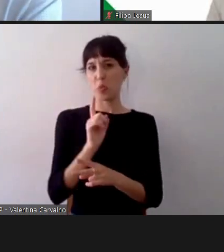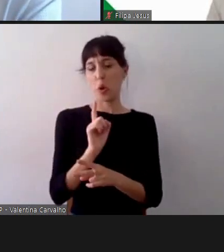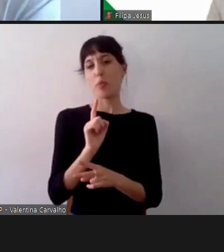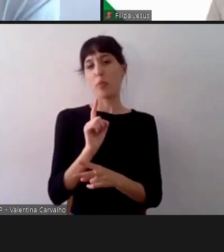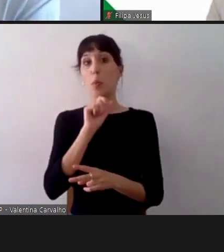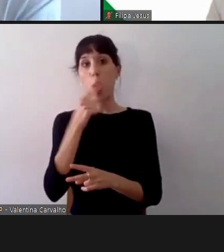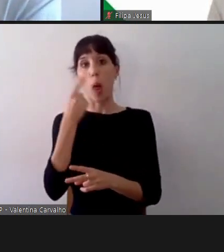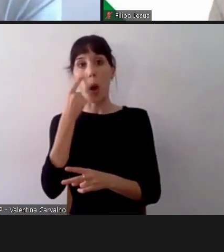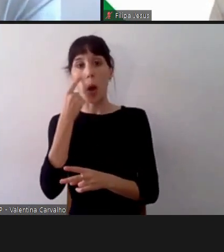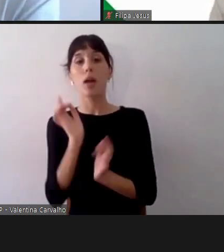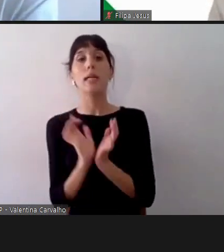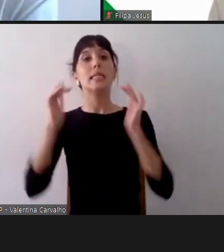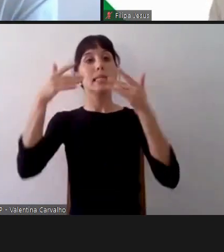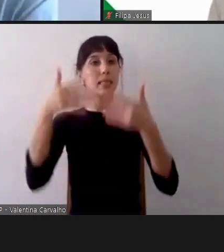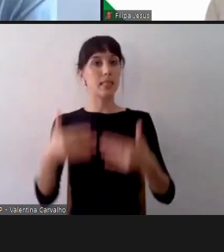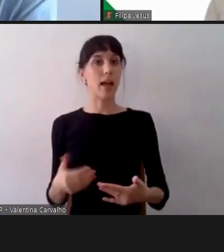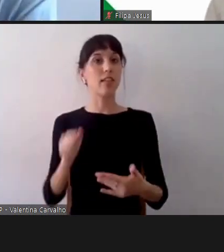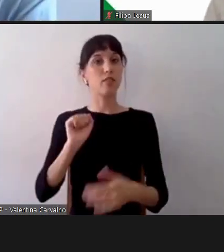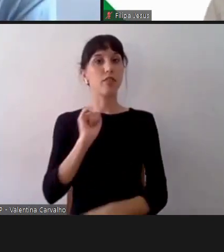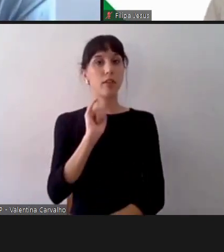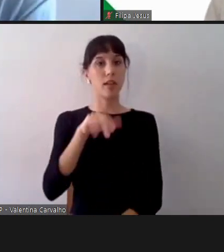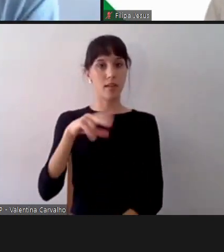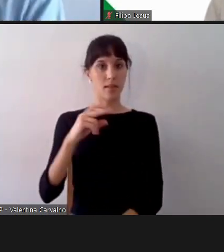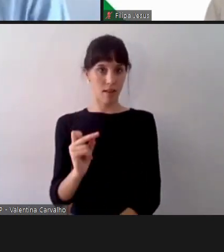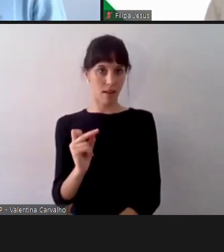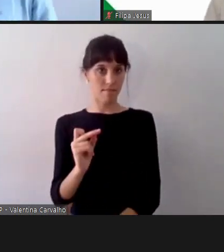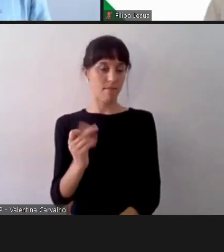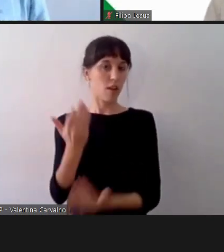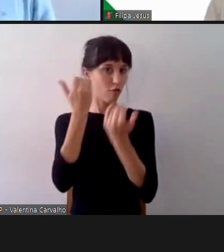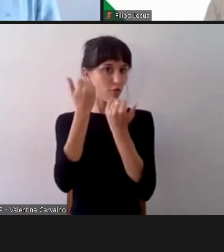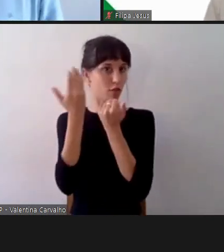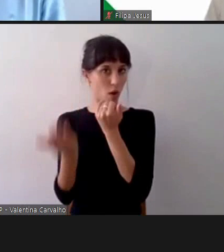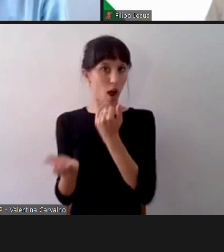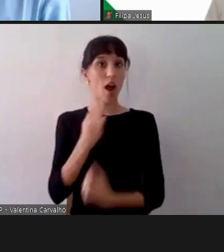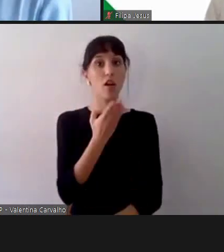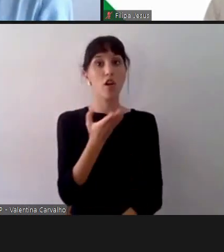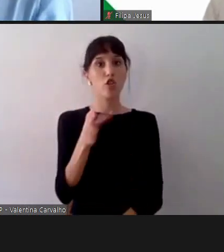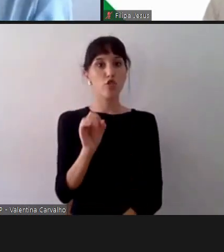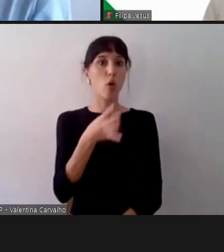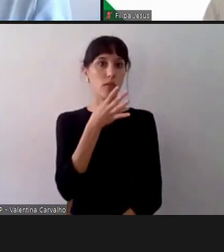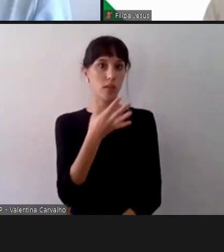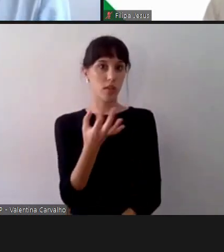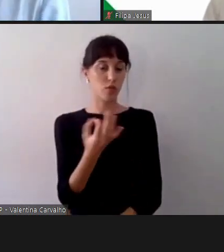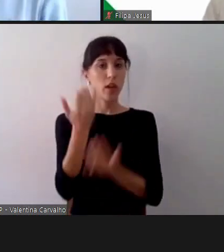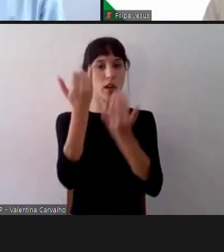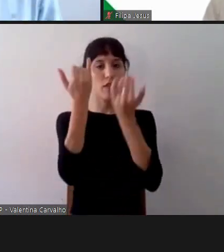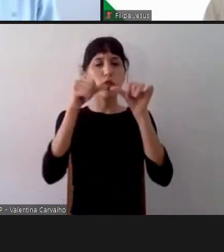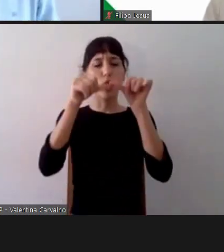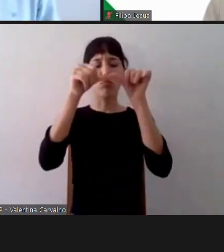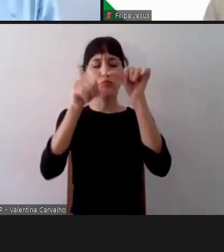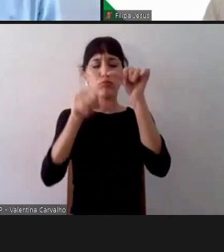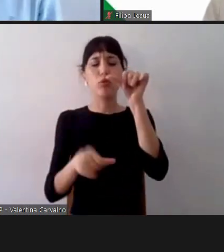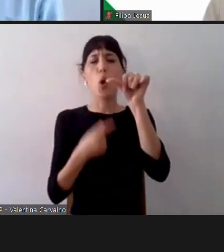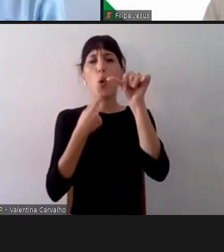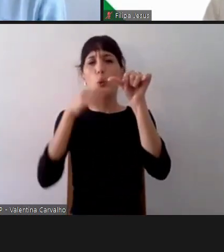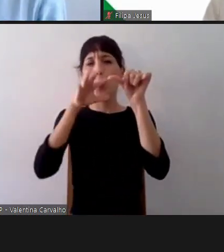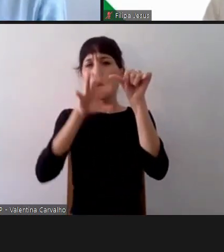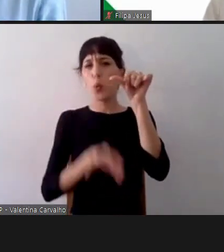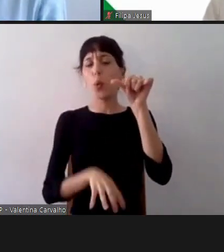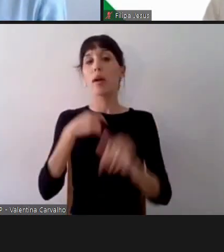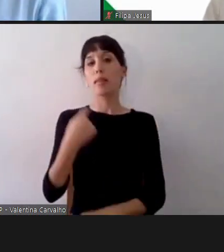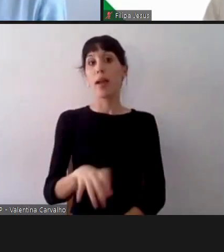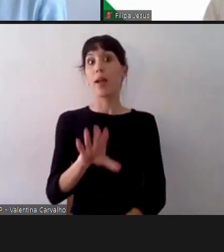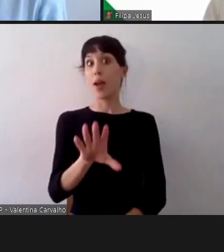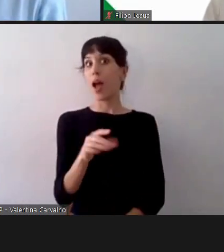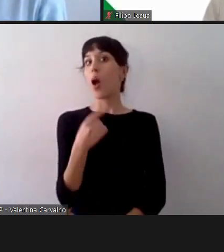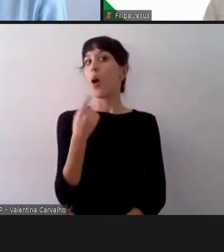consultar o site do INA, como também já referiu muito bem o João, onde tem todas as informações. E aqui uma ótima notícia, que